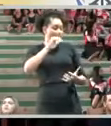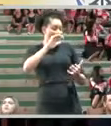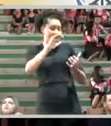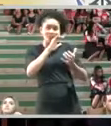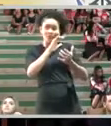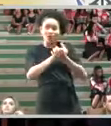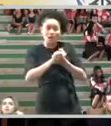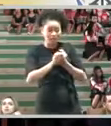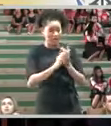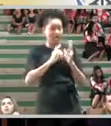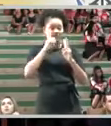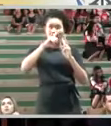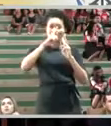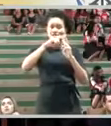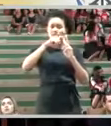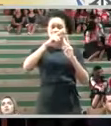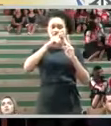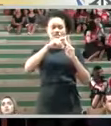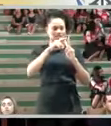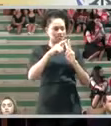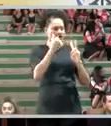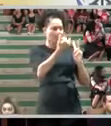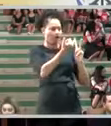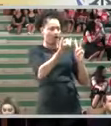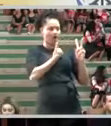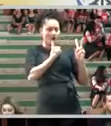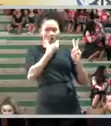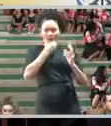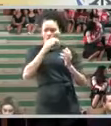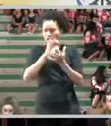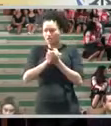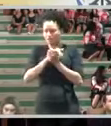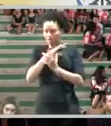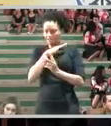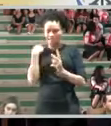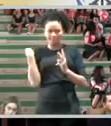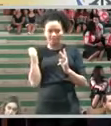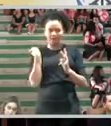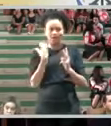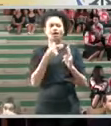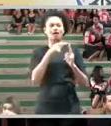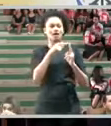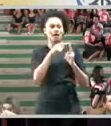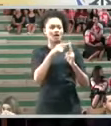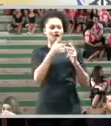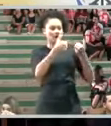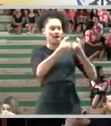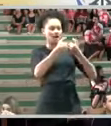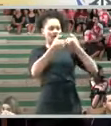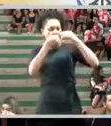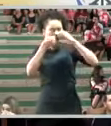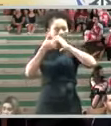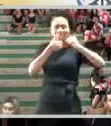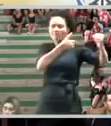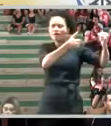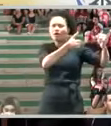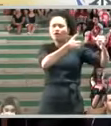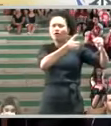grávida. Quando ela ouviu falar que o marido morreu e, sobretudo, a arca foi capturada,